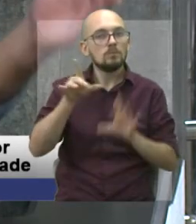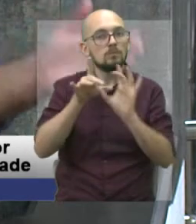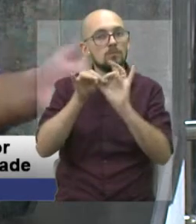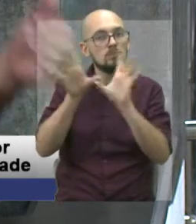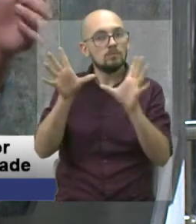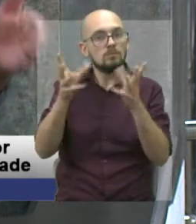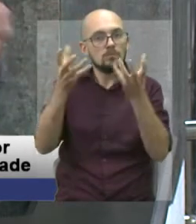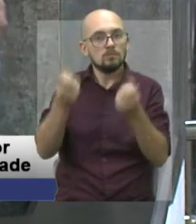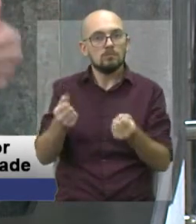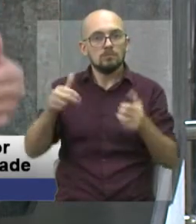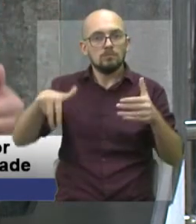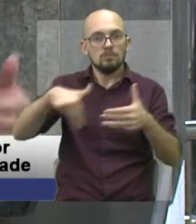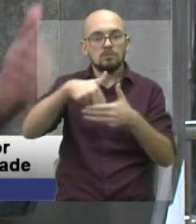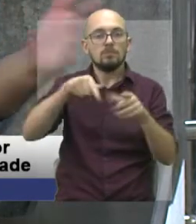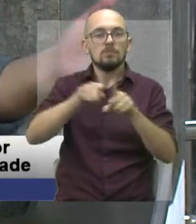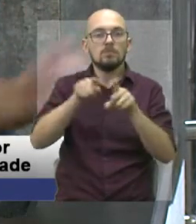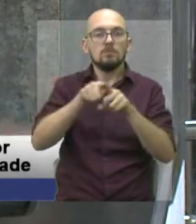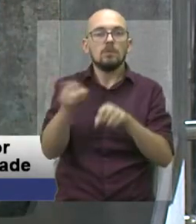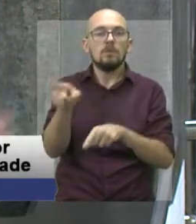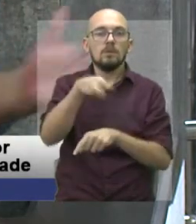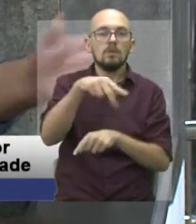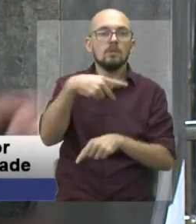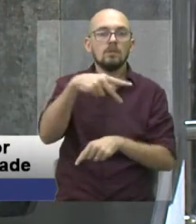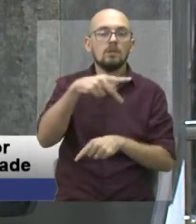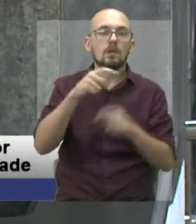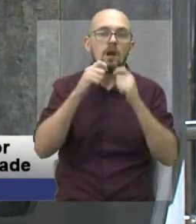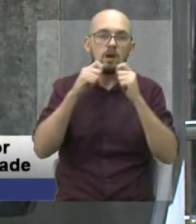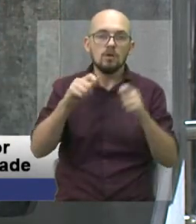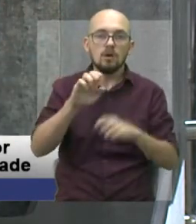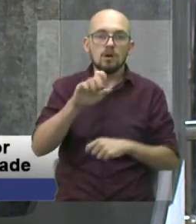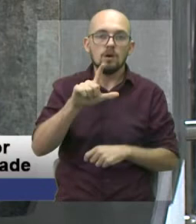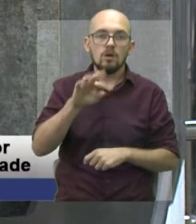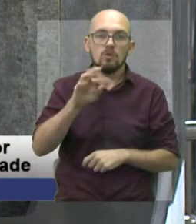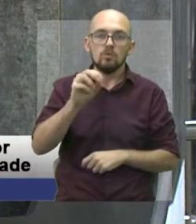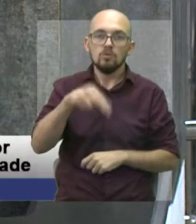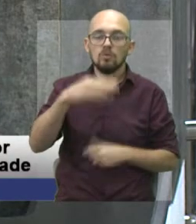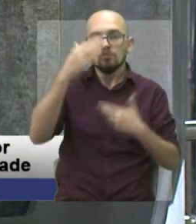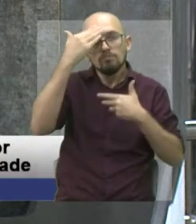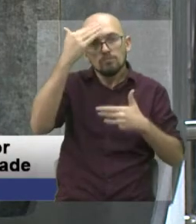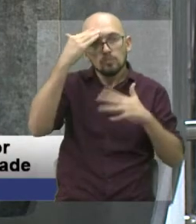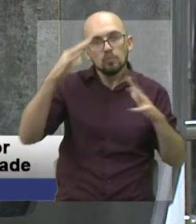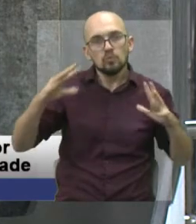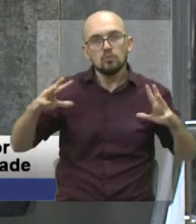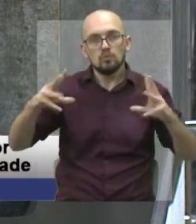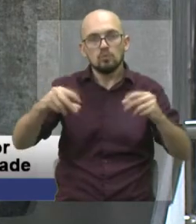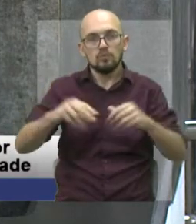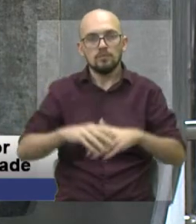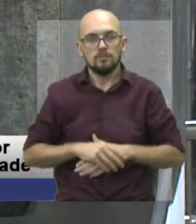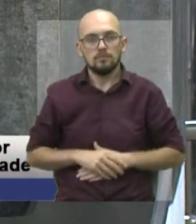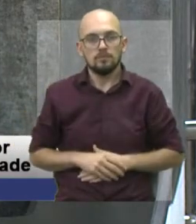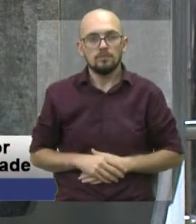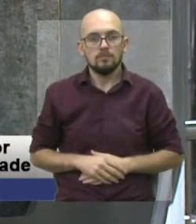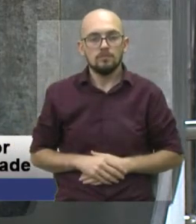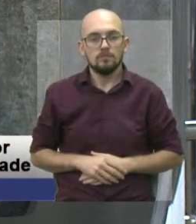e ao assessor do Argentil, o Elton. Muito obrigado a todos vocês.